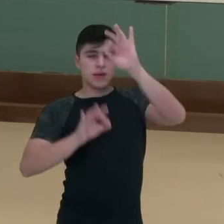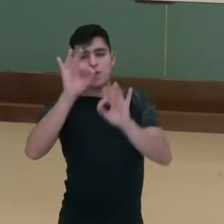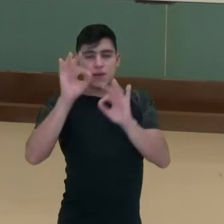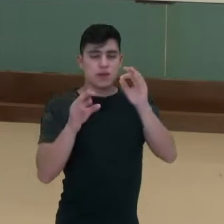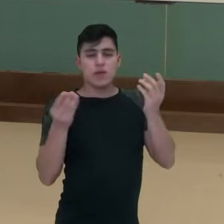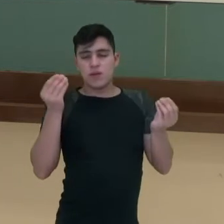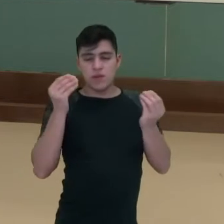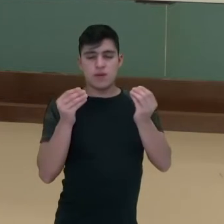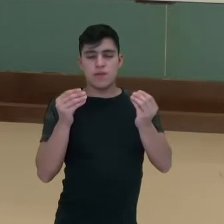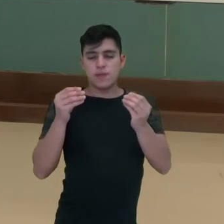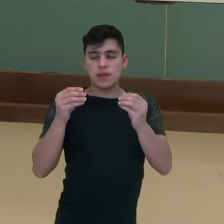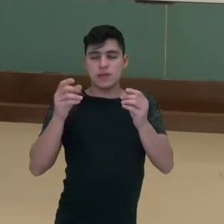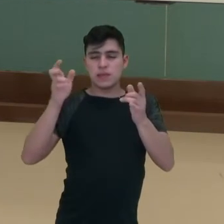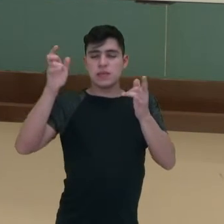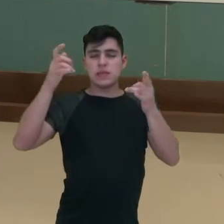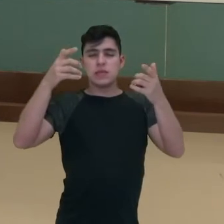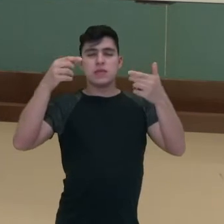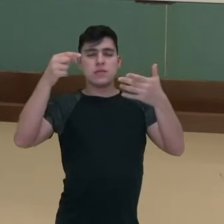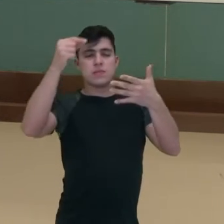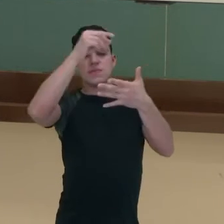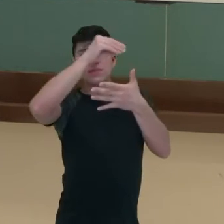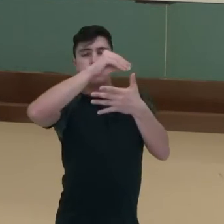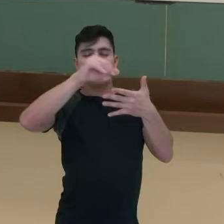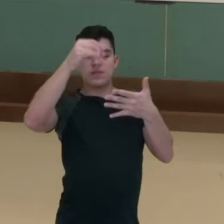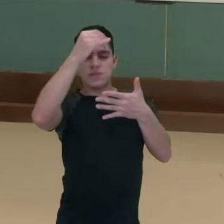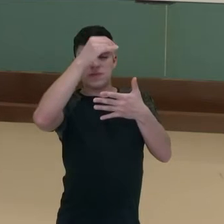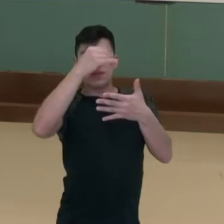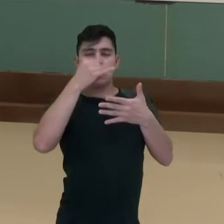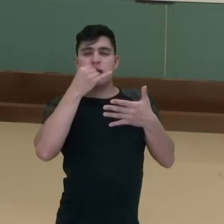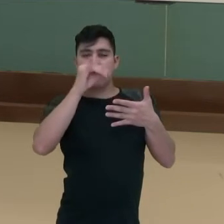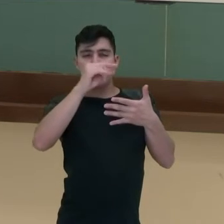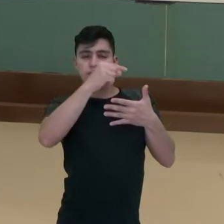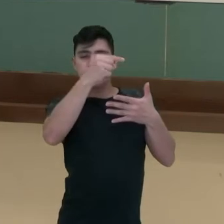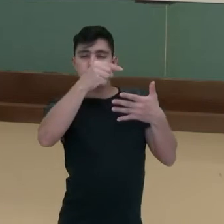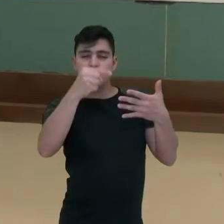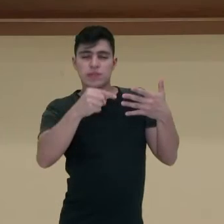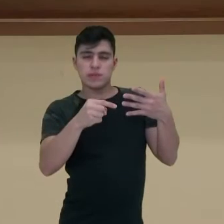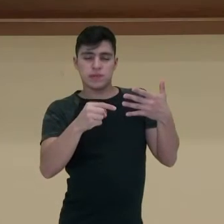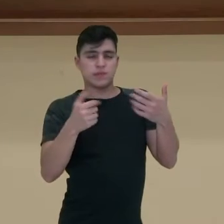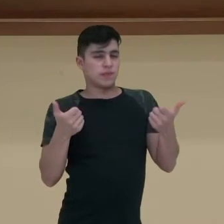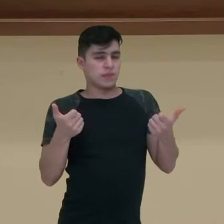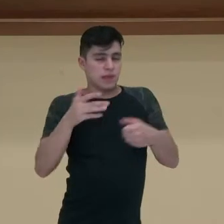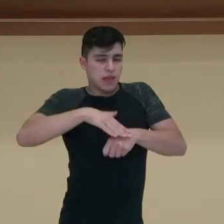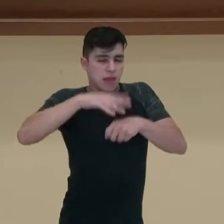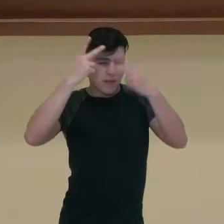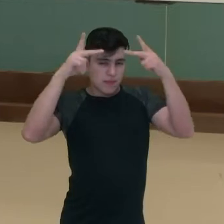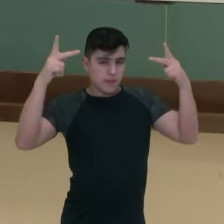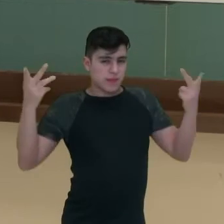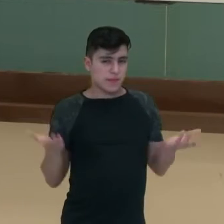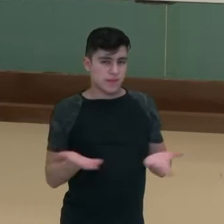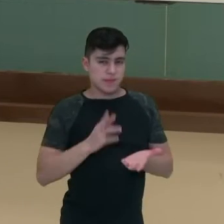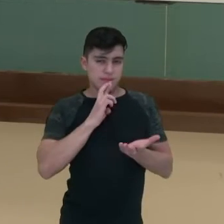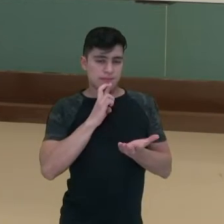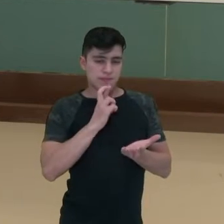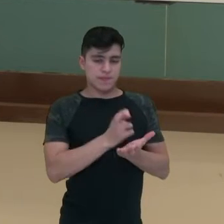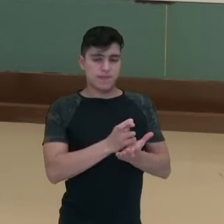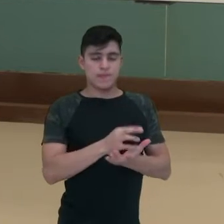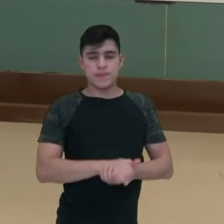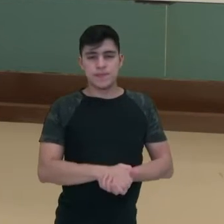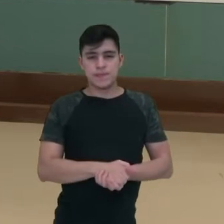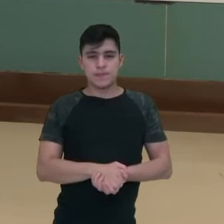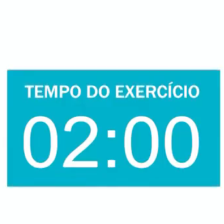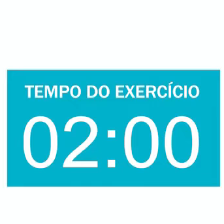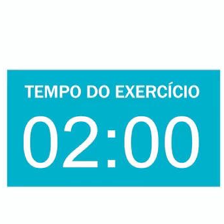distribuição eletrônica conforme nós trabalhamos na última aula. Vamos lá? Um tempinho para você responder.